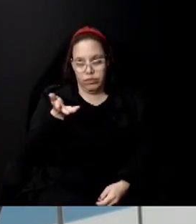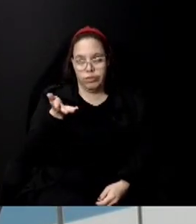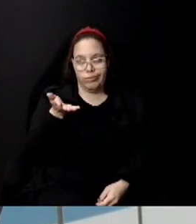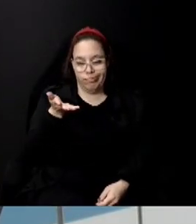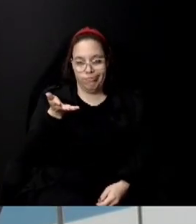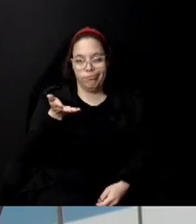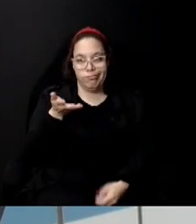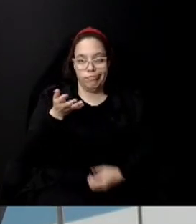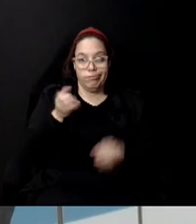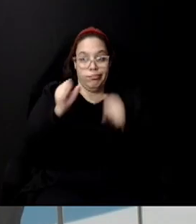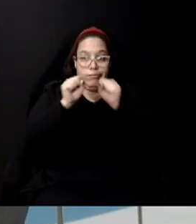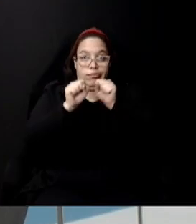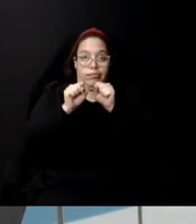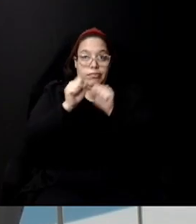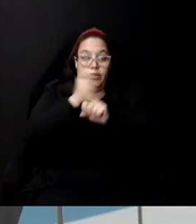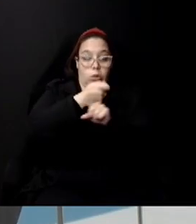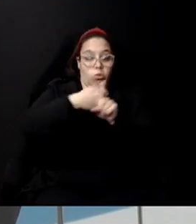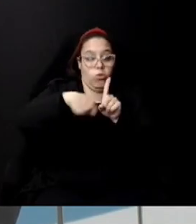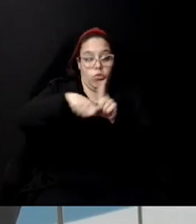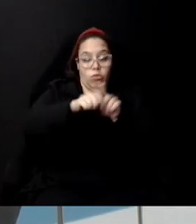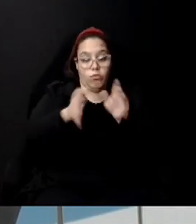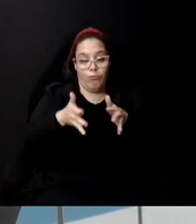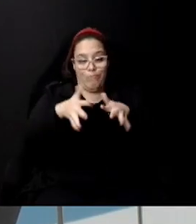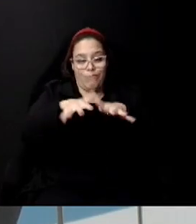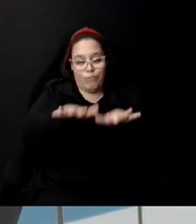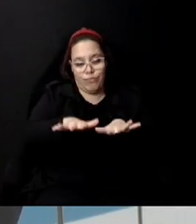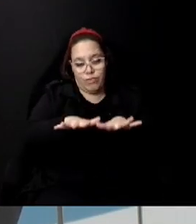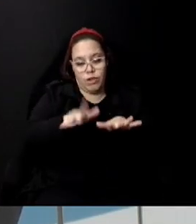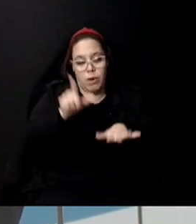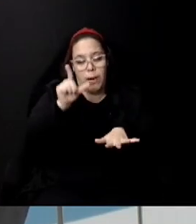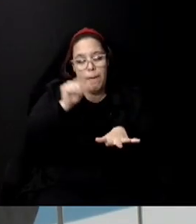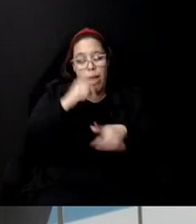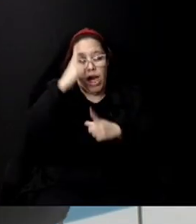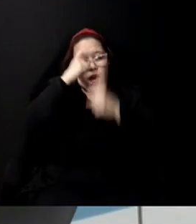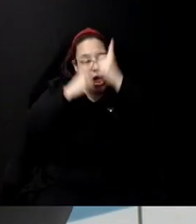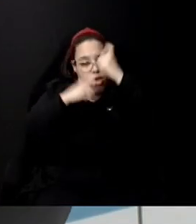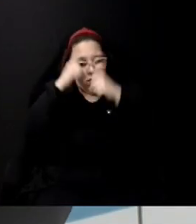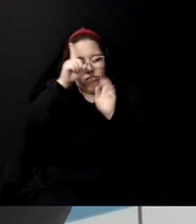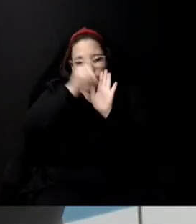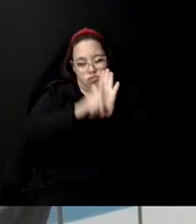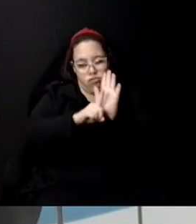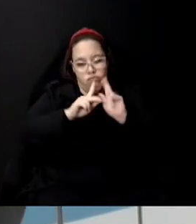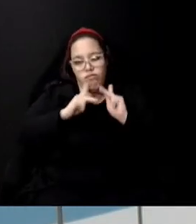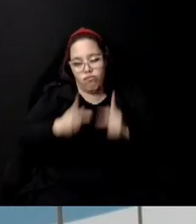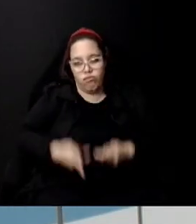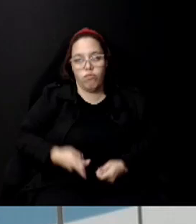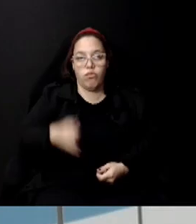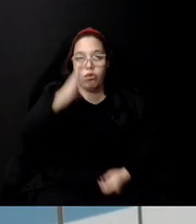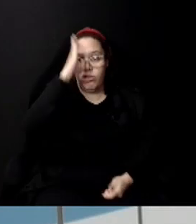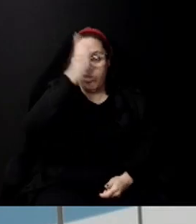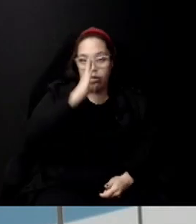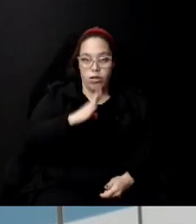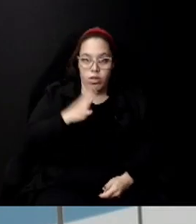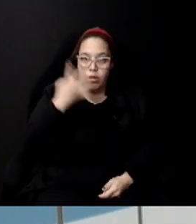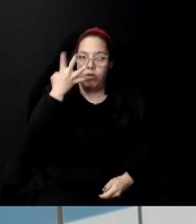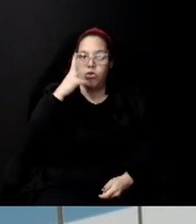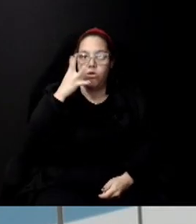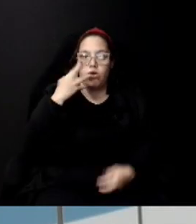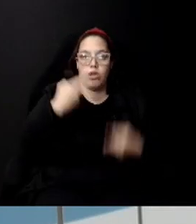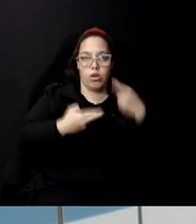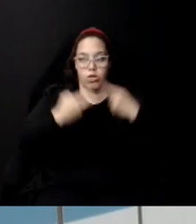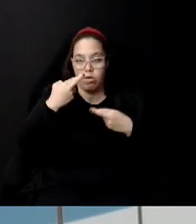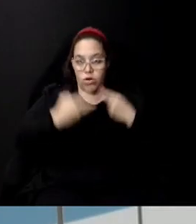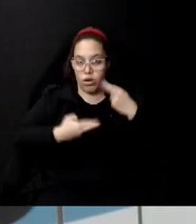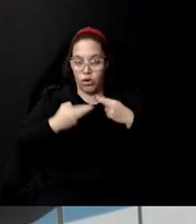sociedade mais inclusiva e menos violadora de direitos humanos. Então o Brasil já passou por 4 revisões periódicas